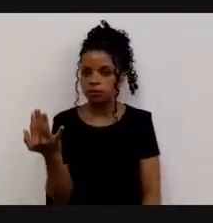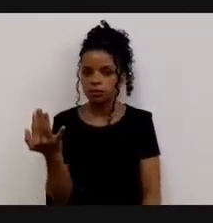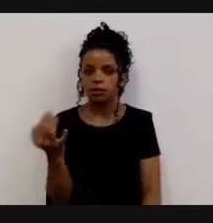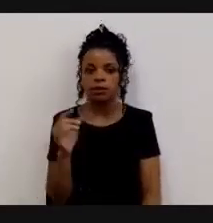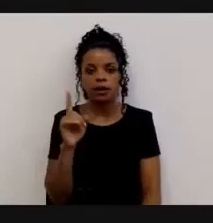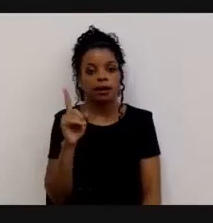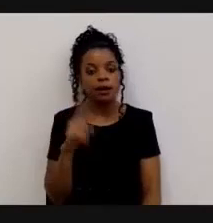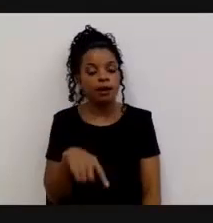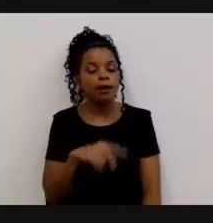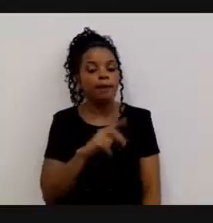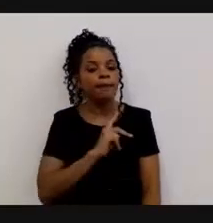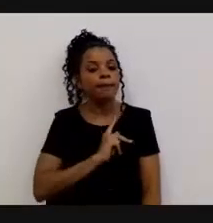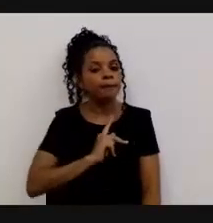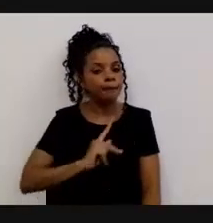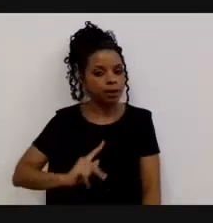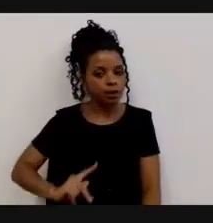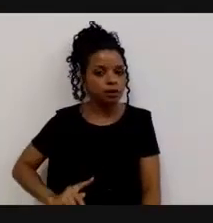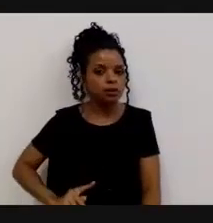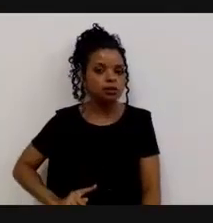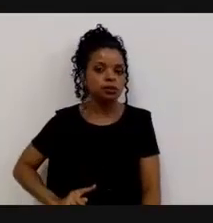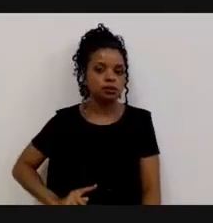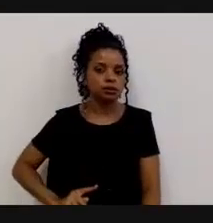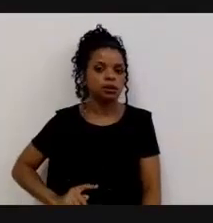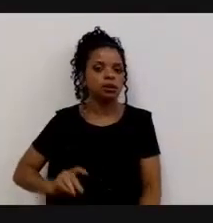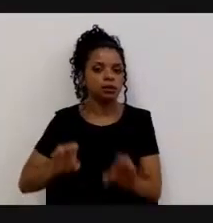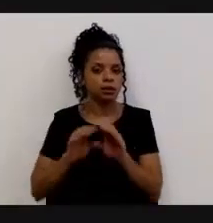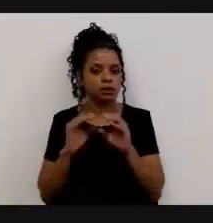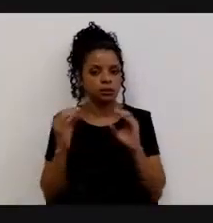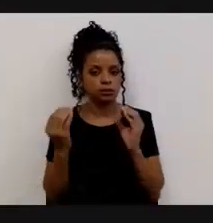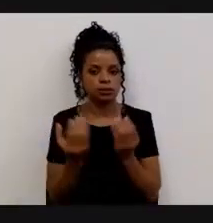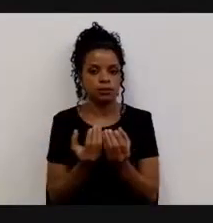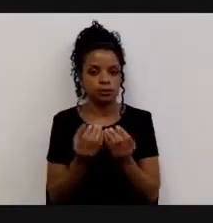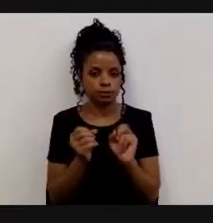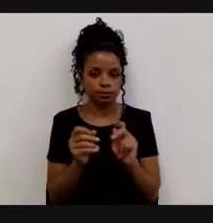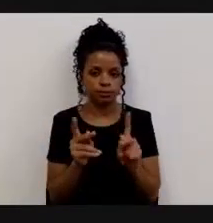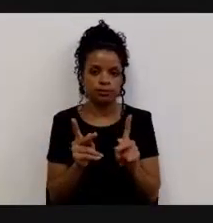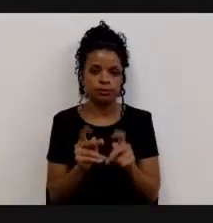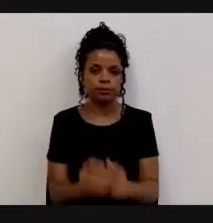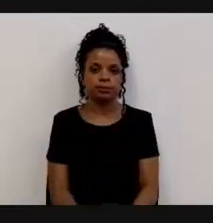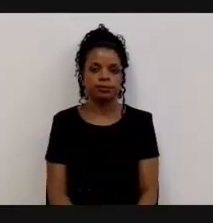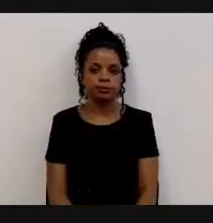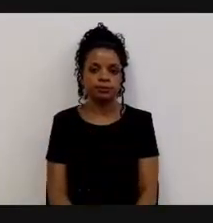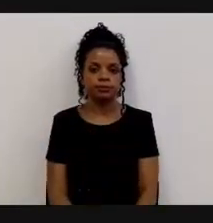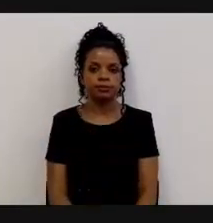exercem, se ela exerceu ou não aquele cargo de presidência naquela comissão.